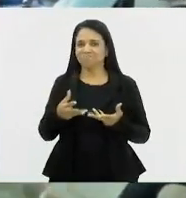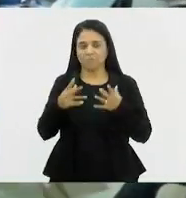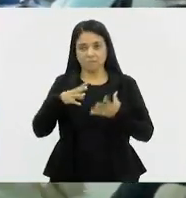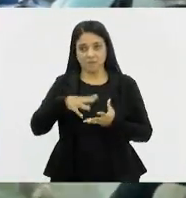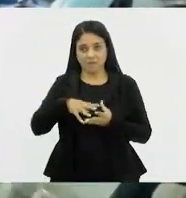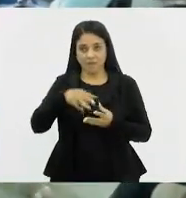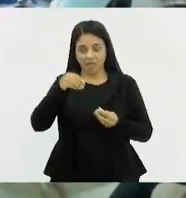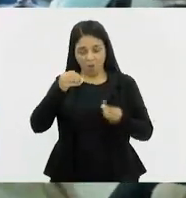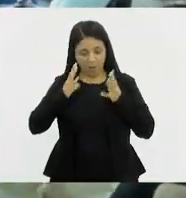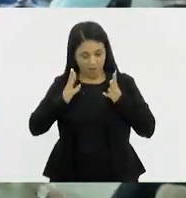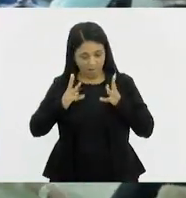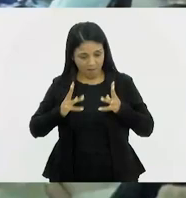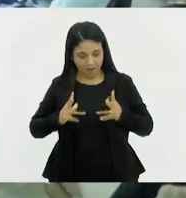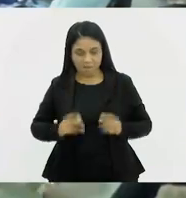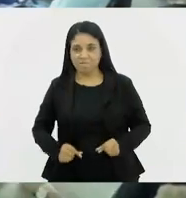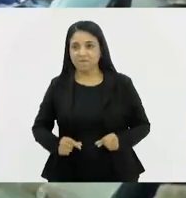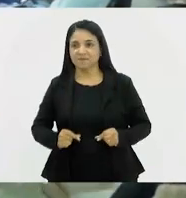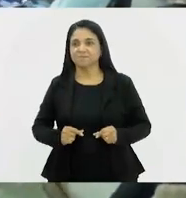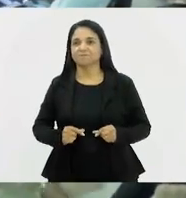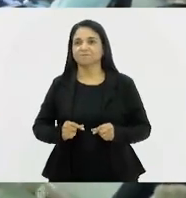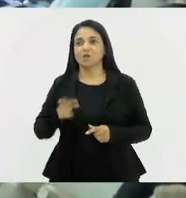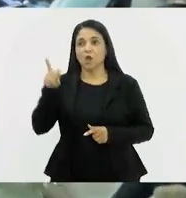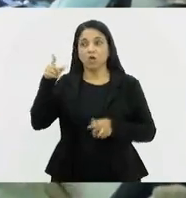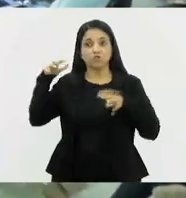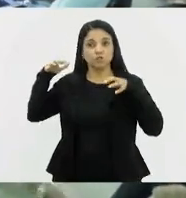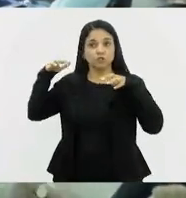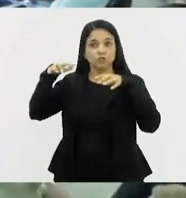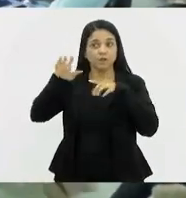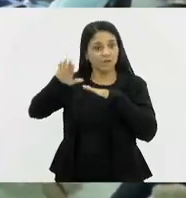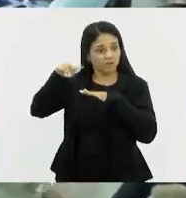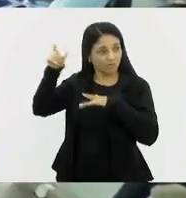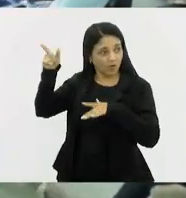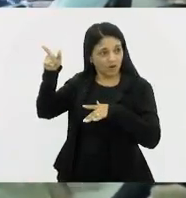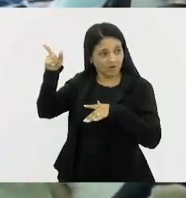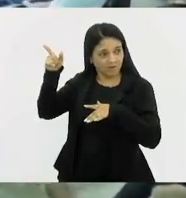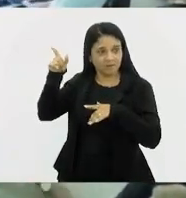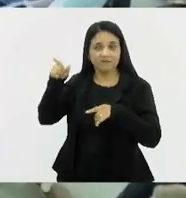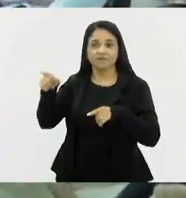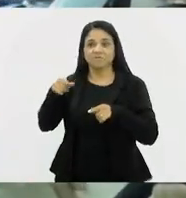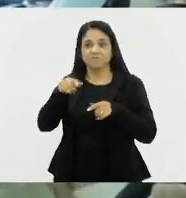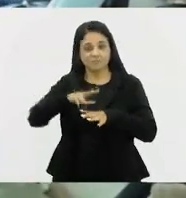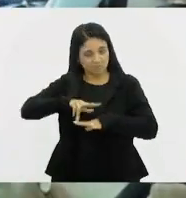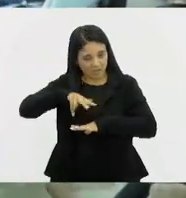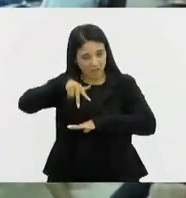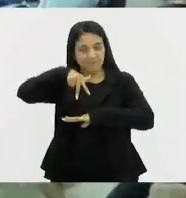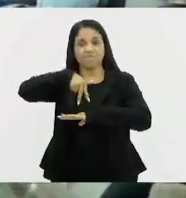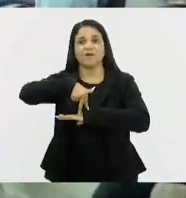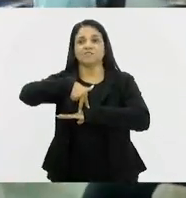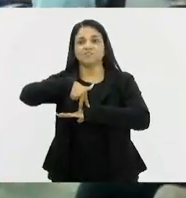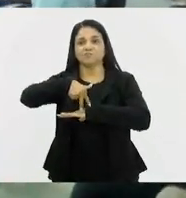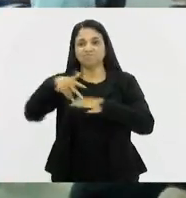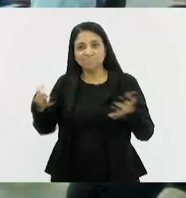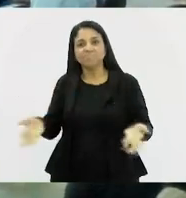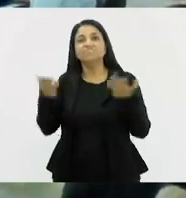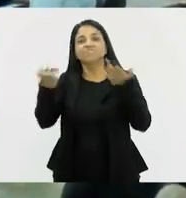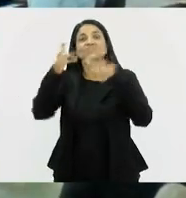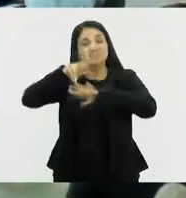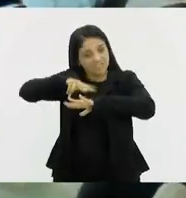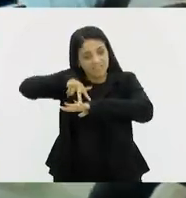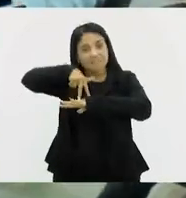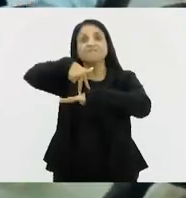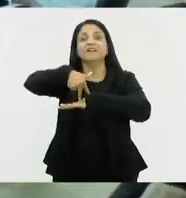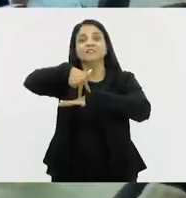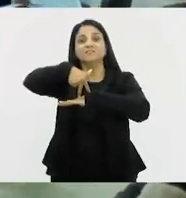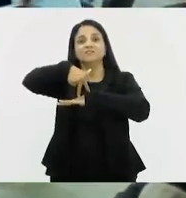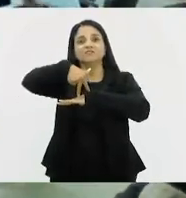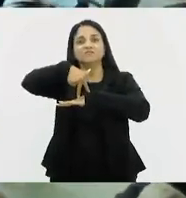uma prova. E eu vou pedir que vocês levantem, porque vocês não são invisíveis. Vamos levantar? Vamos